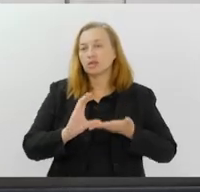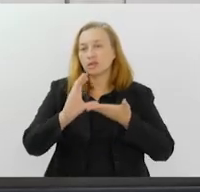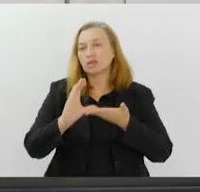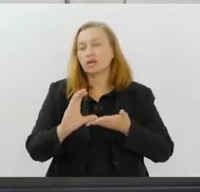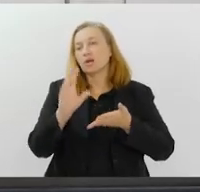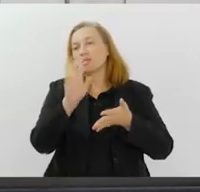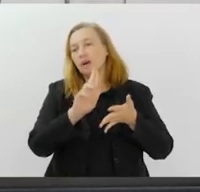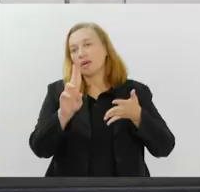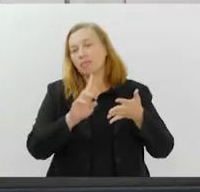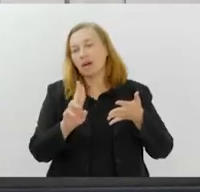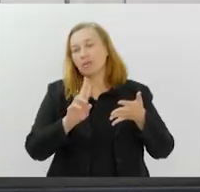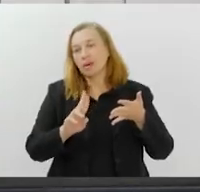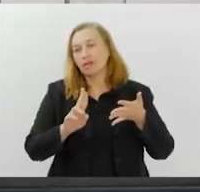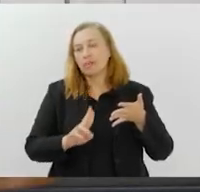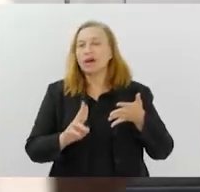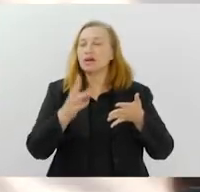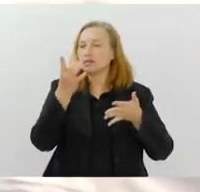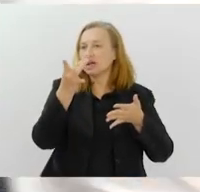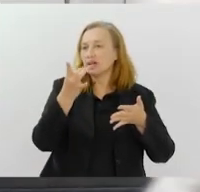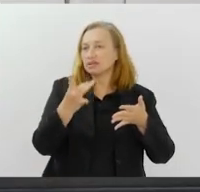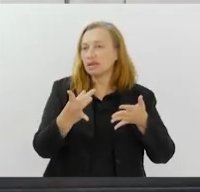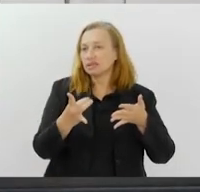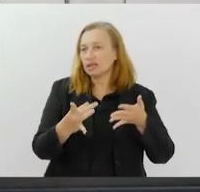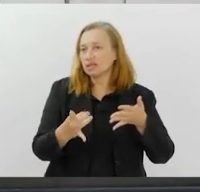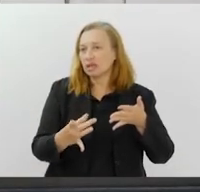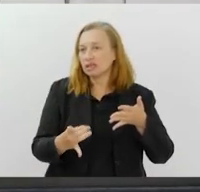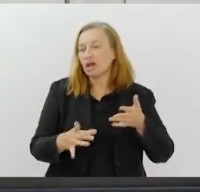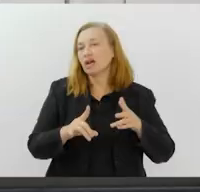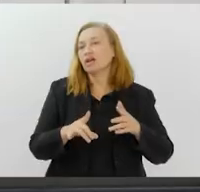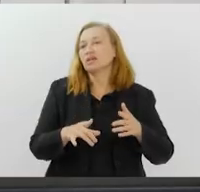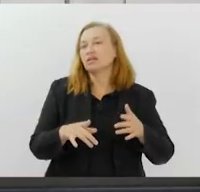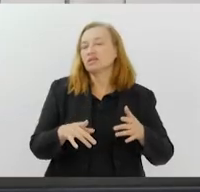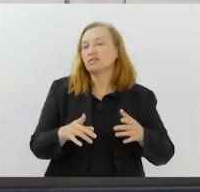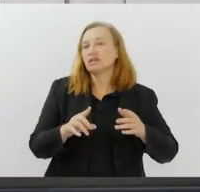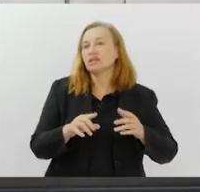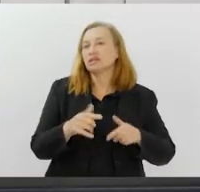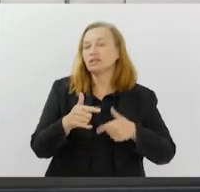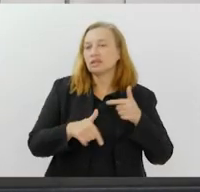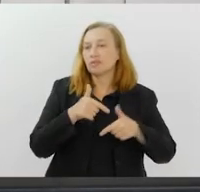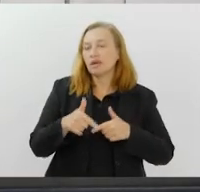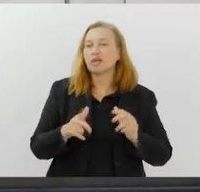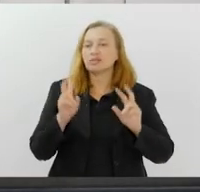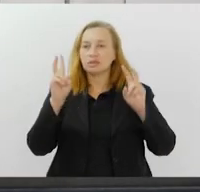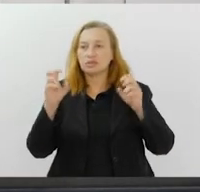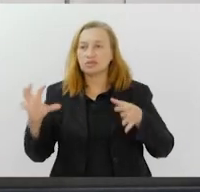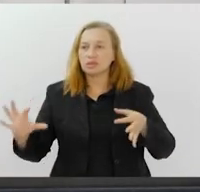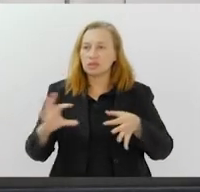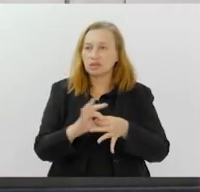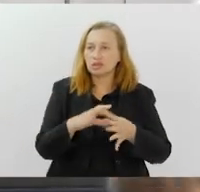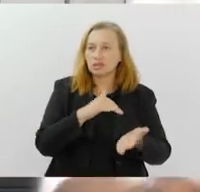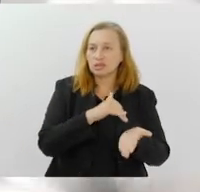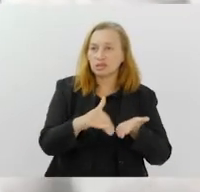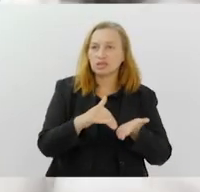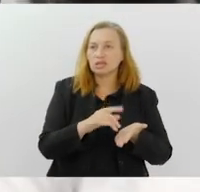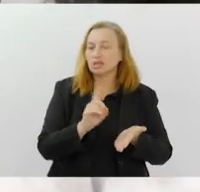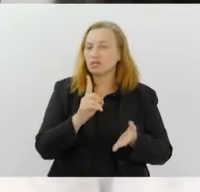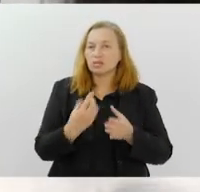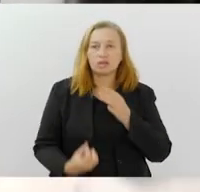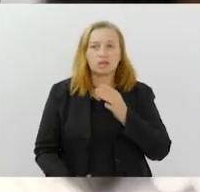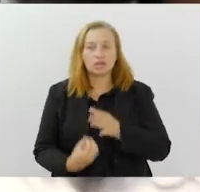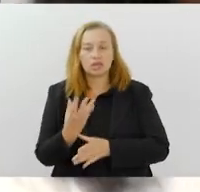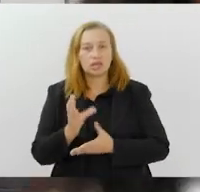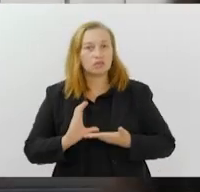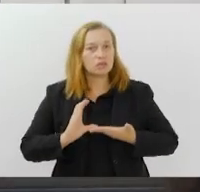eleito de tal maneira vai vai regular sobre isso vai est vinculado a tal secretaria na verdade a gente não está criando o